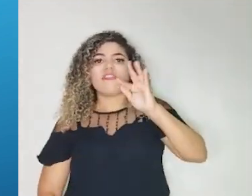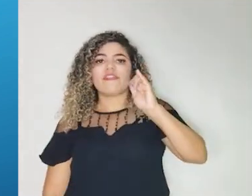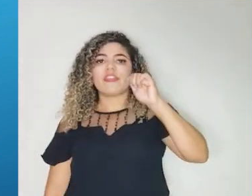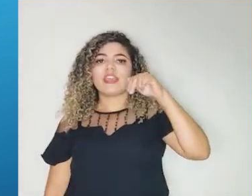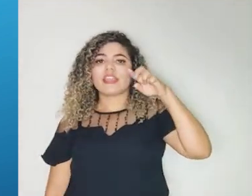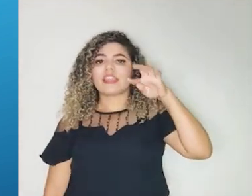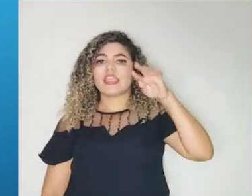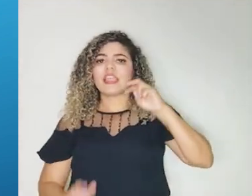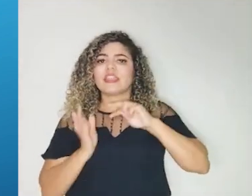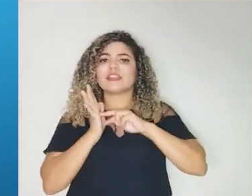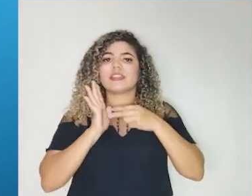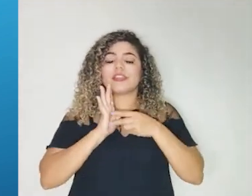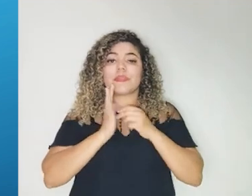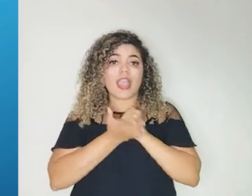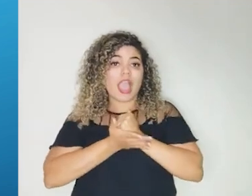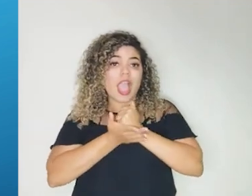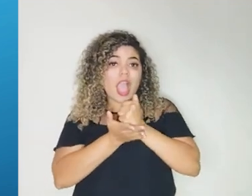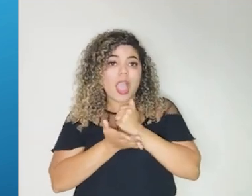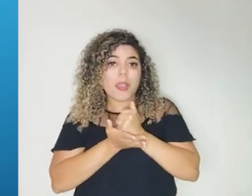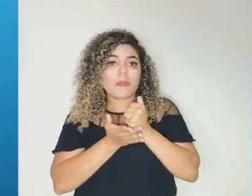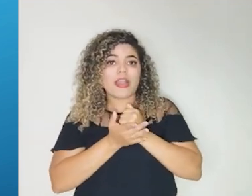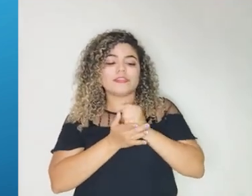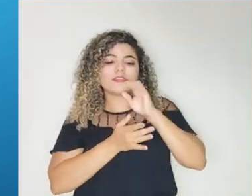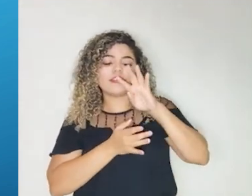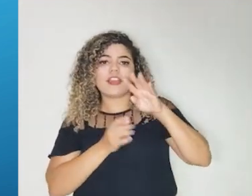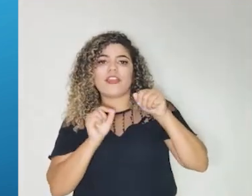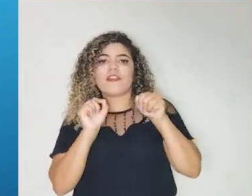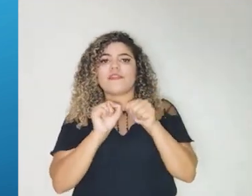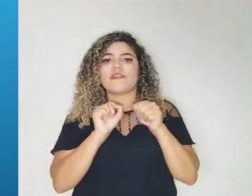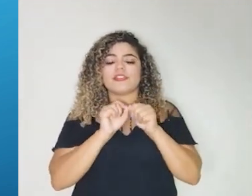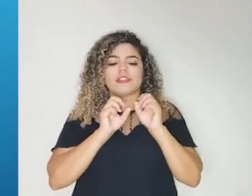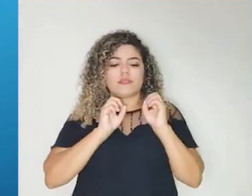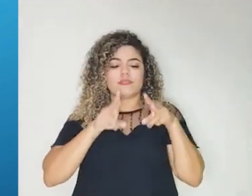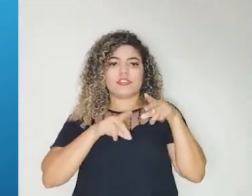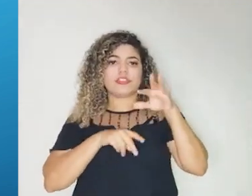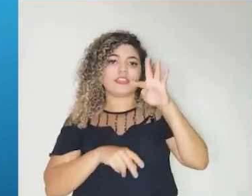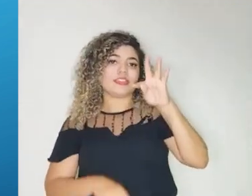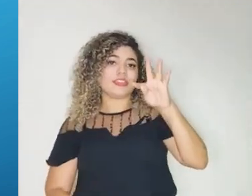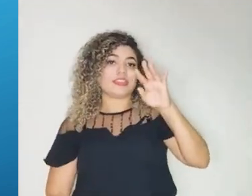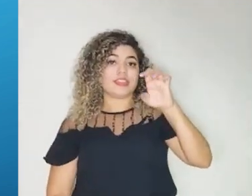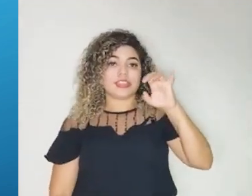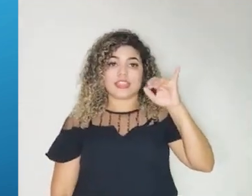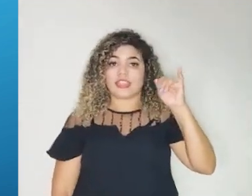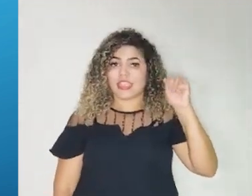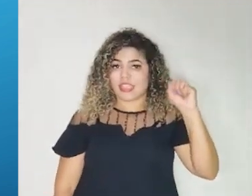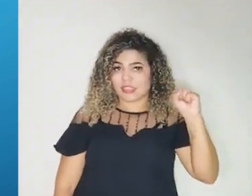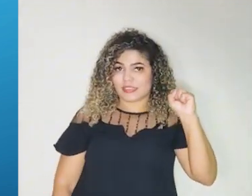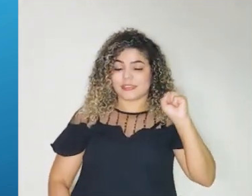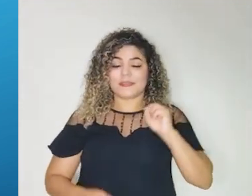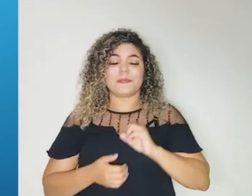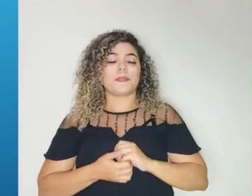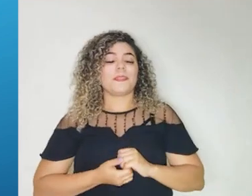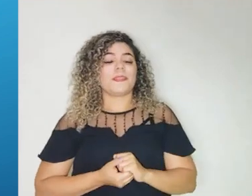são essa estrutura representante como eliminação para a formação das teias.